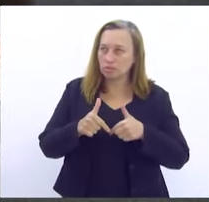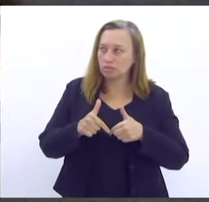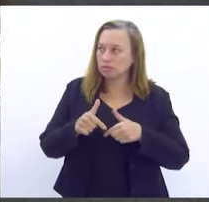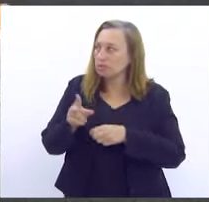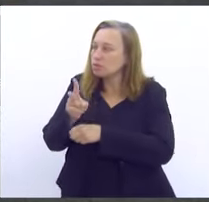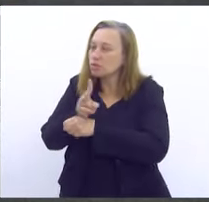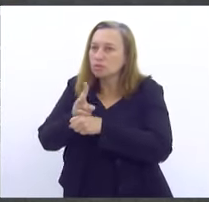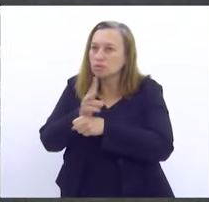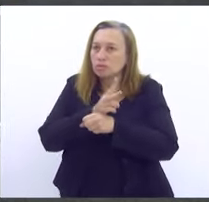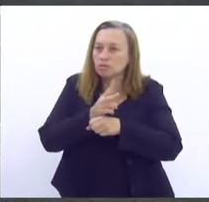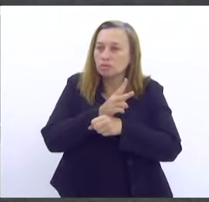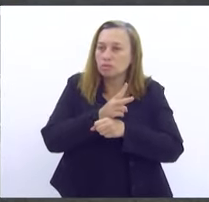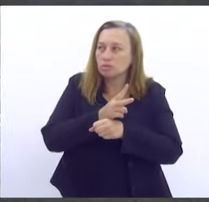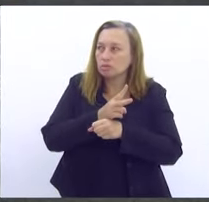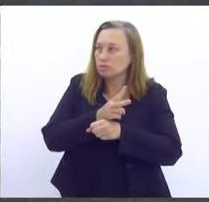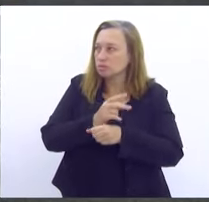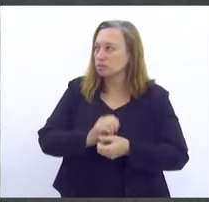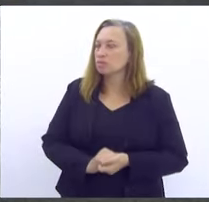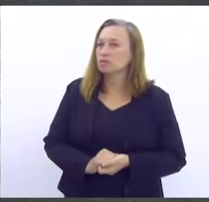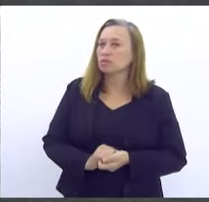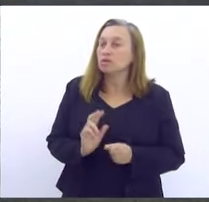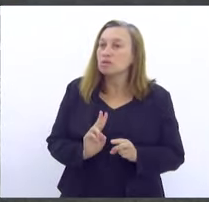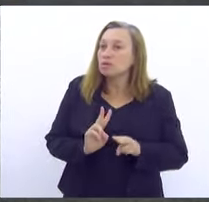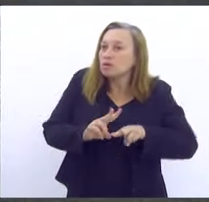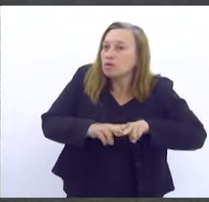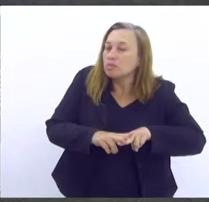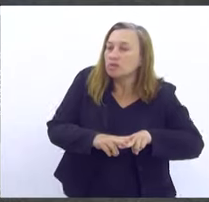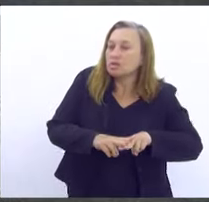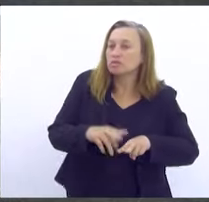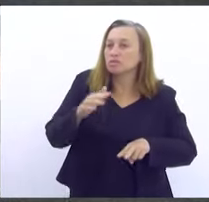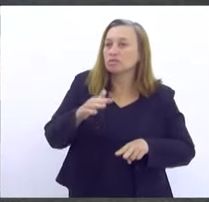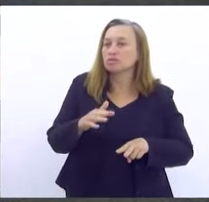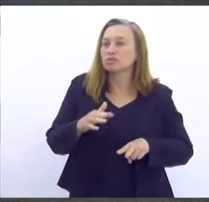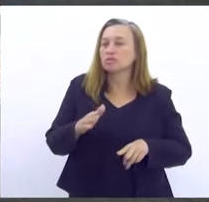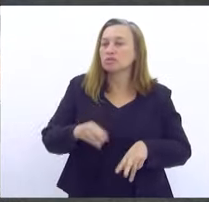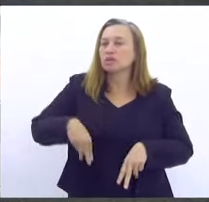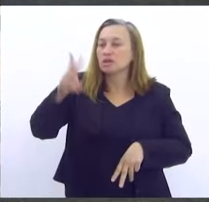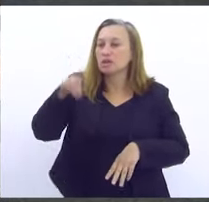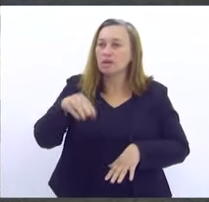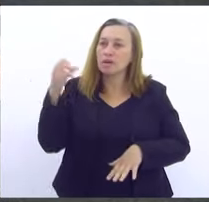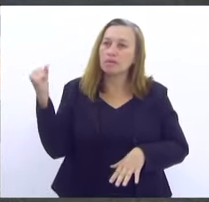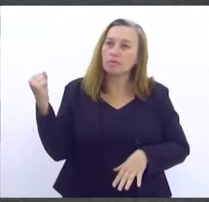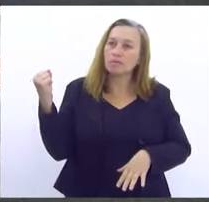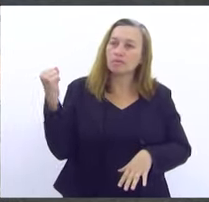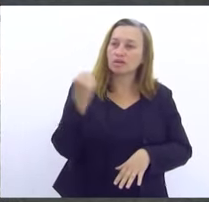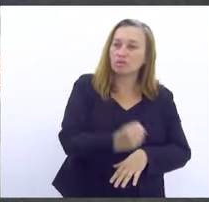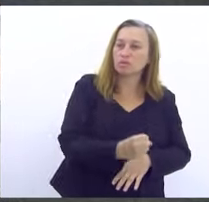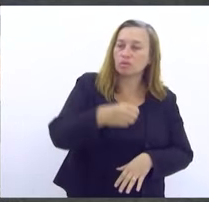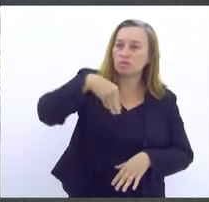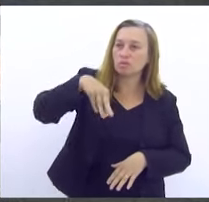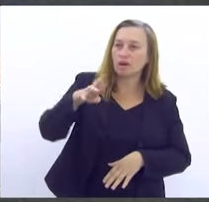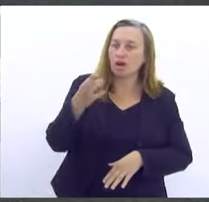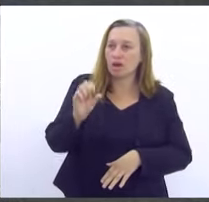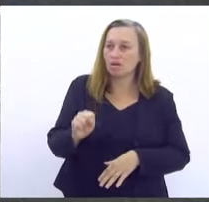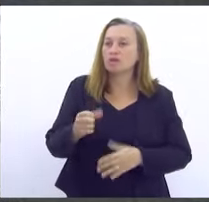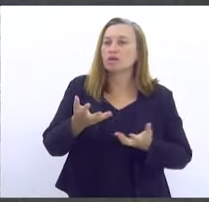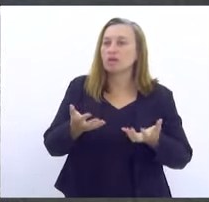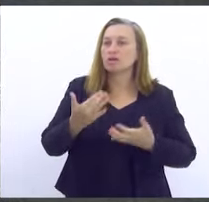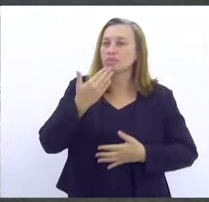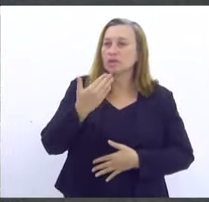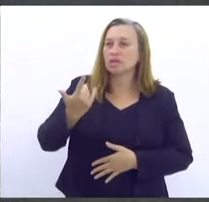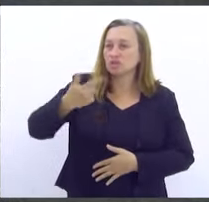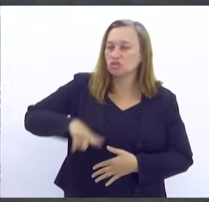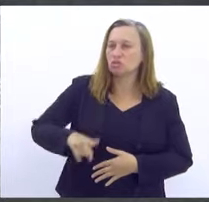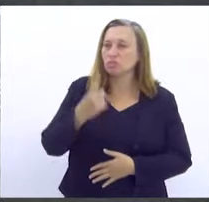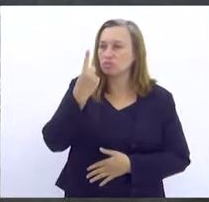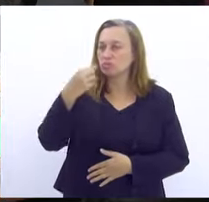busca, captura e prisão dos assassinos do Marco Antônio. Muito obrigado, senhora presidente. Gostaria de solicitar mais uma vez um